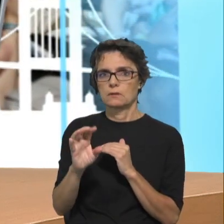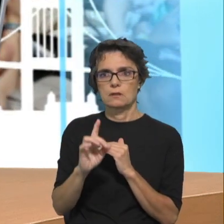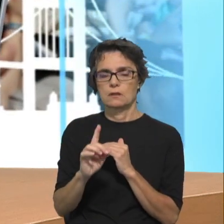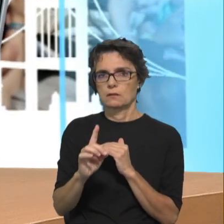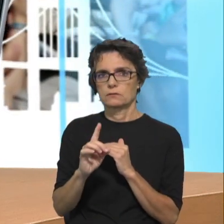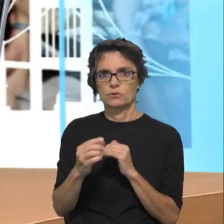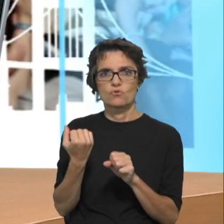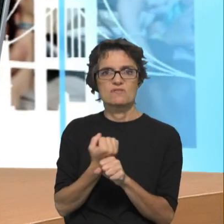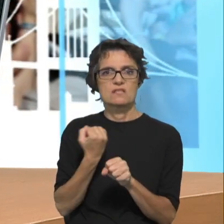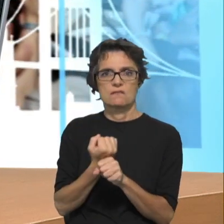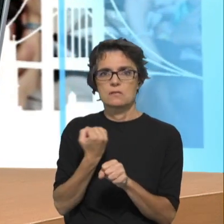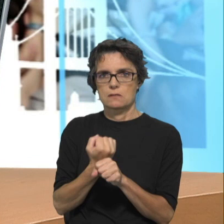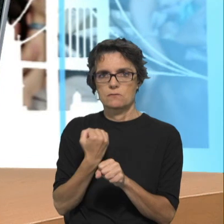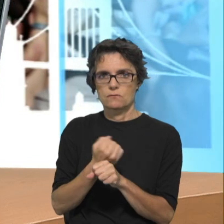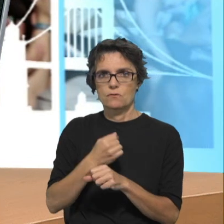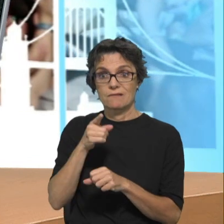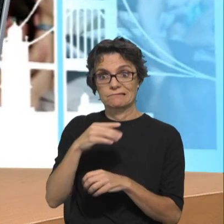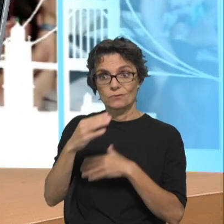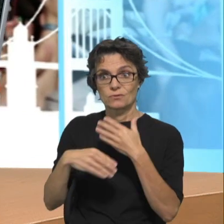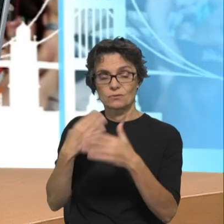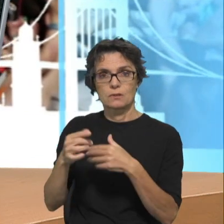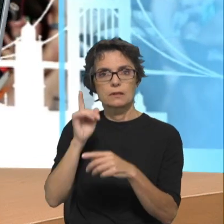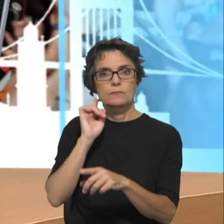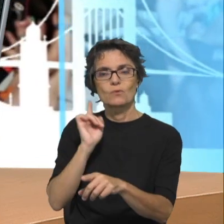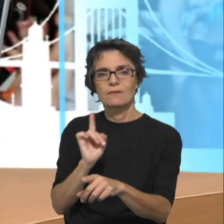destes serviços para que